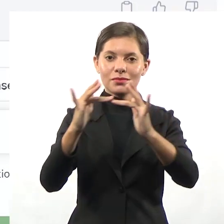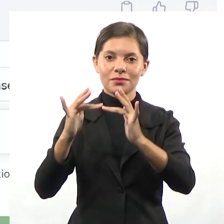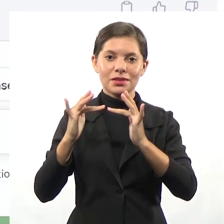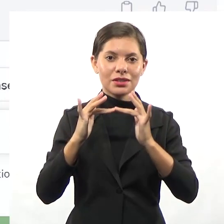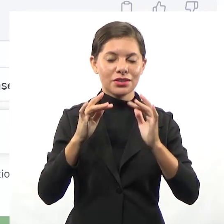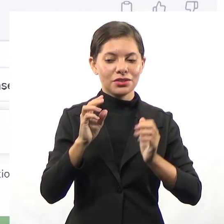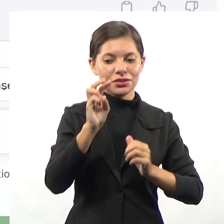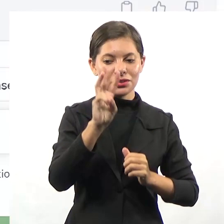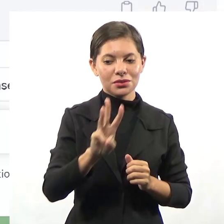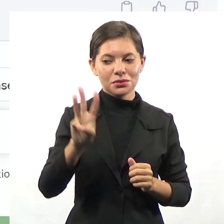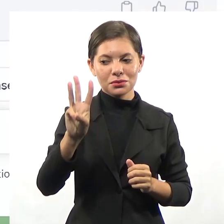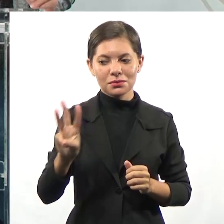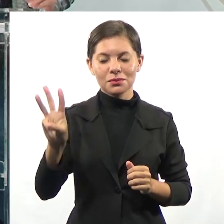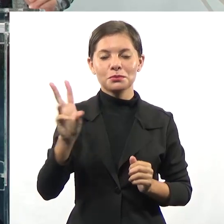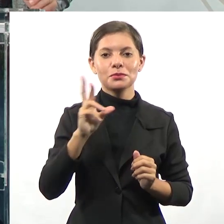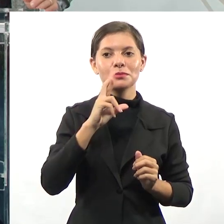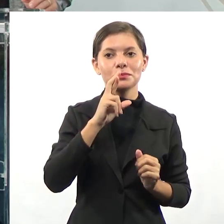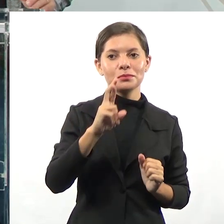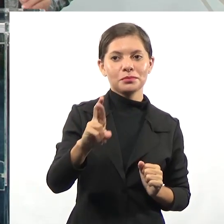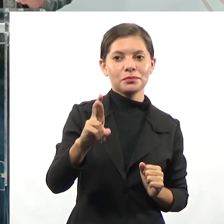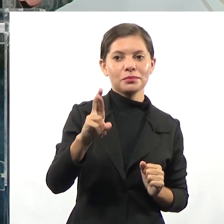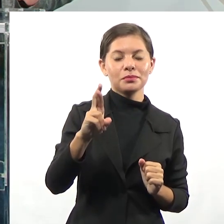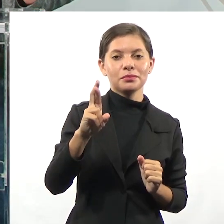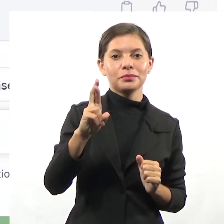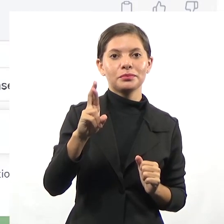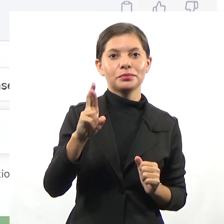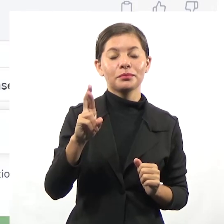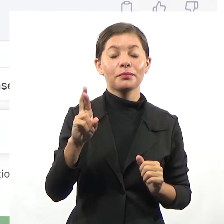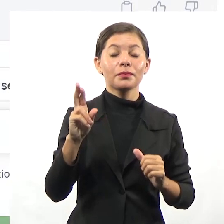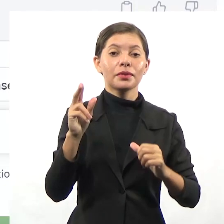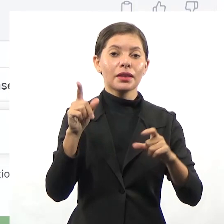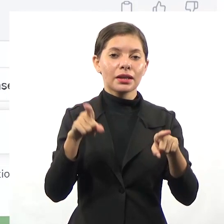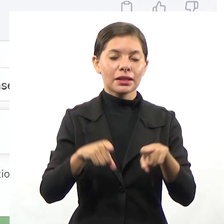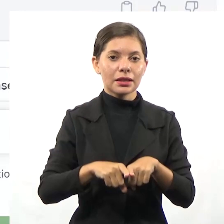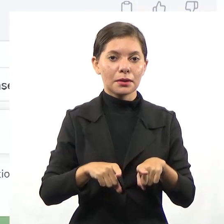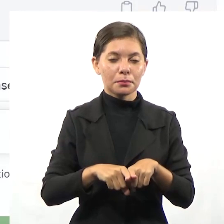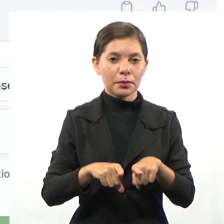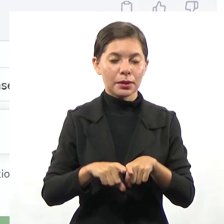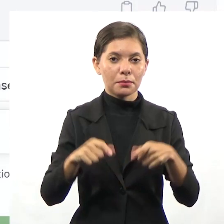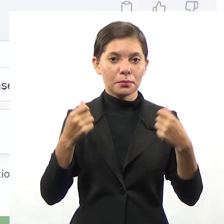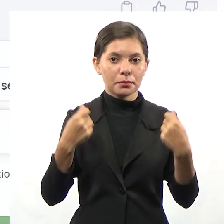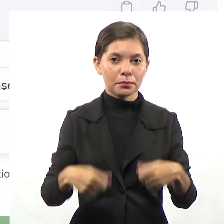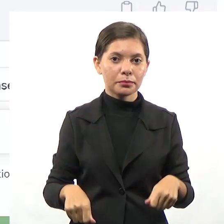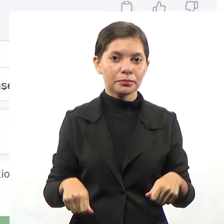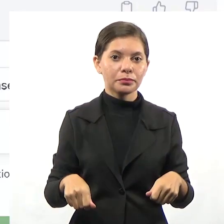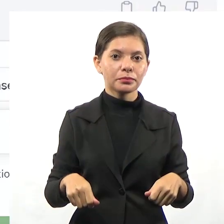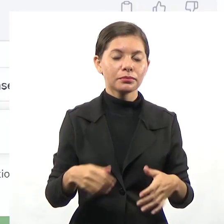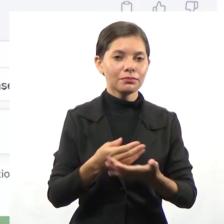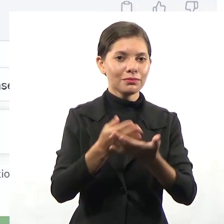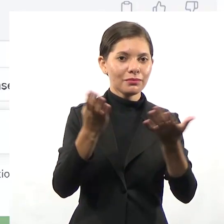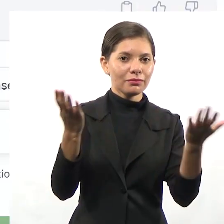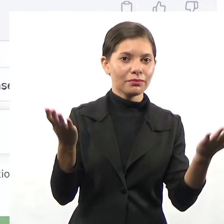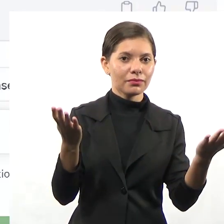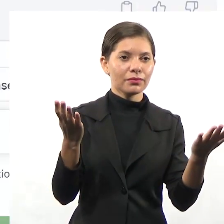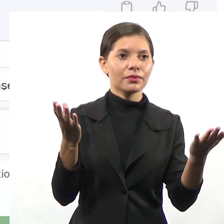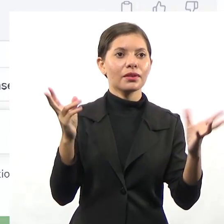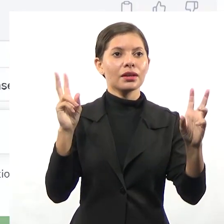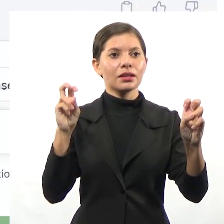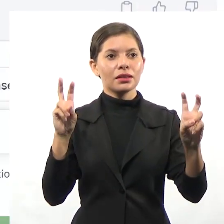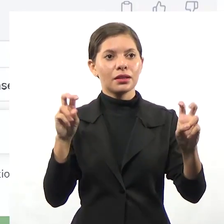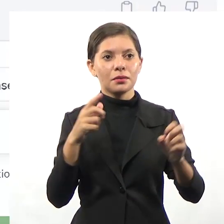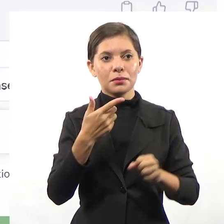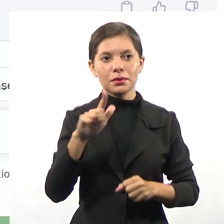vai me responder conforme os comandos que eu der. Outra possibilidade, por exemplo, para você que está aí sem tema para a